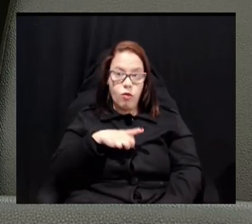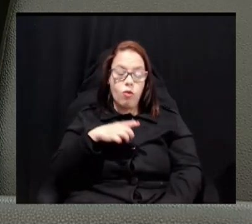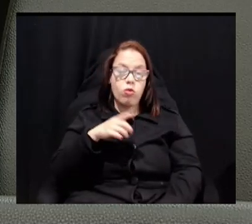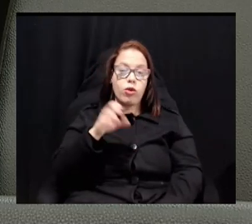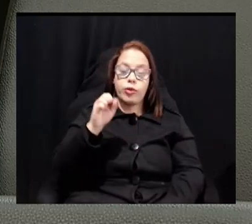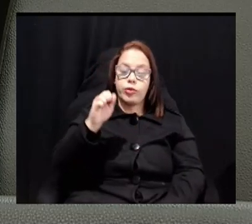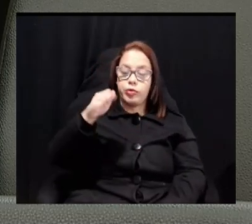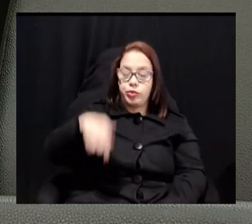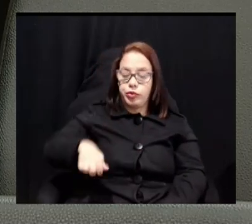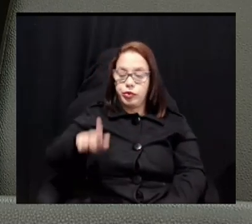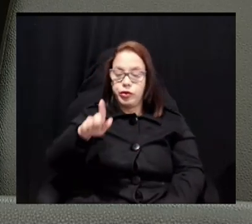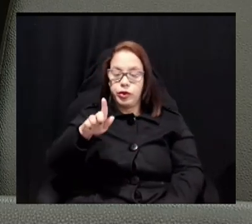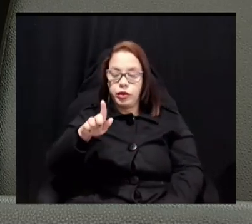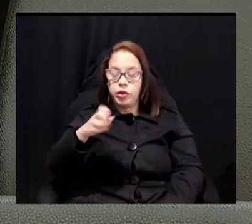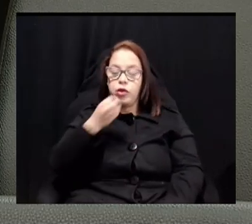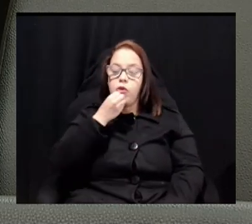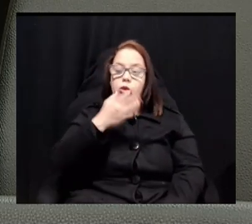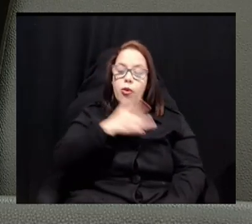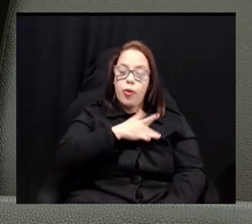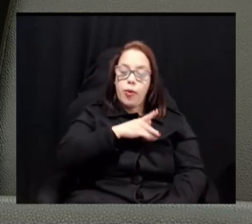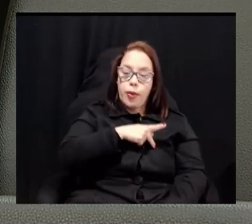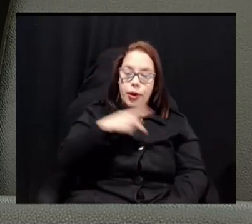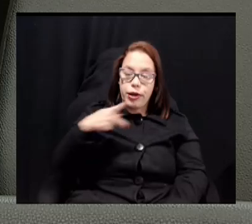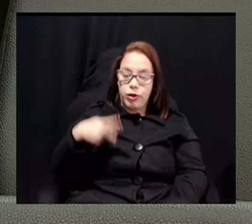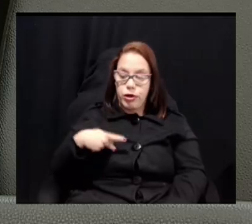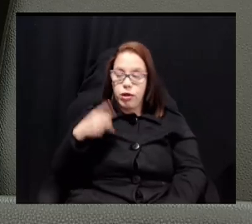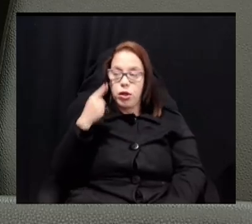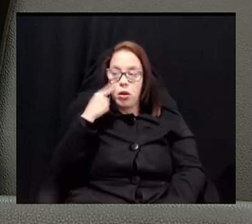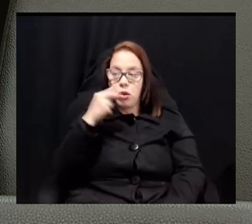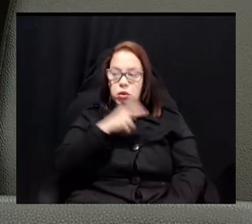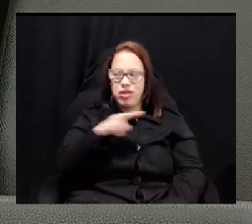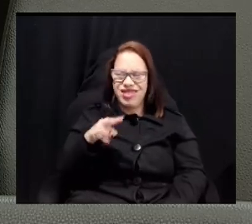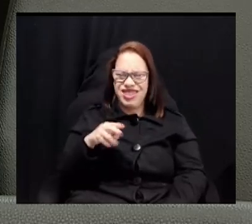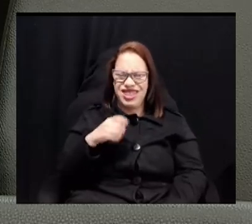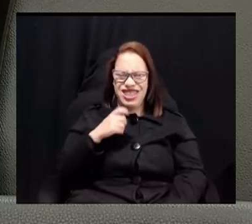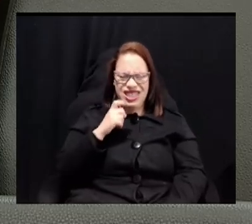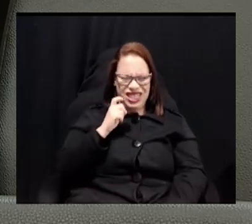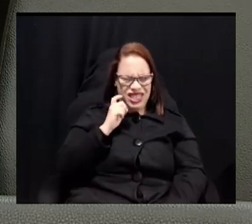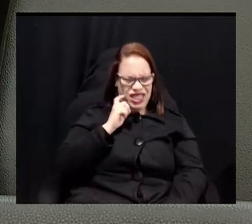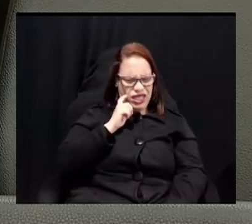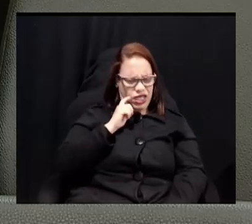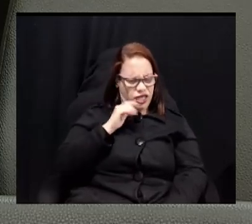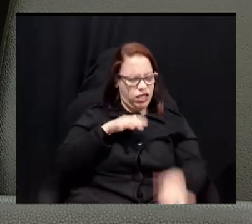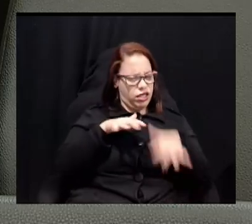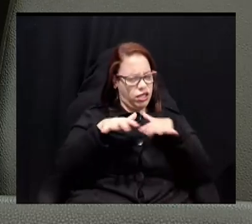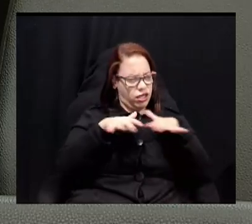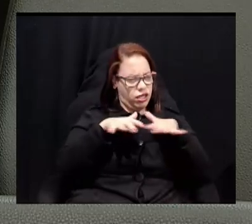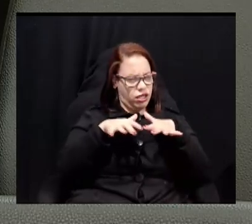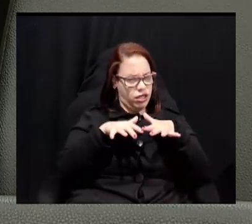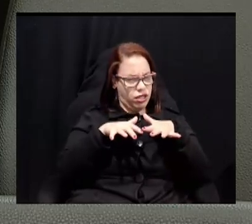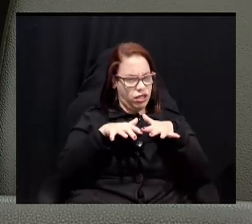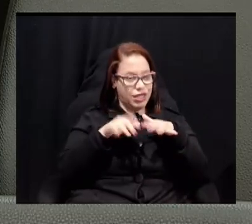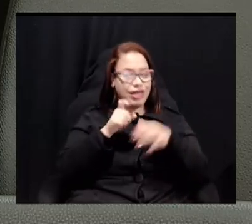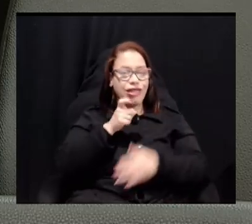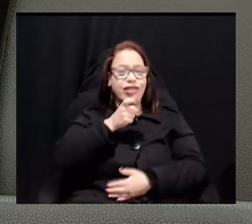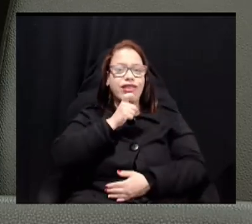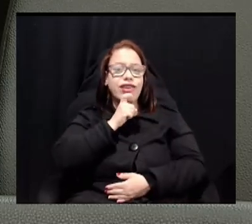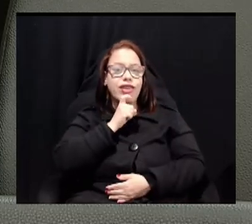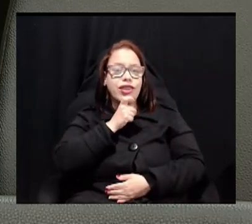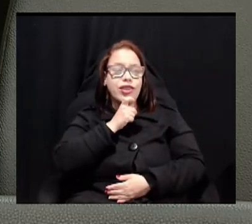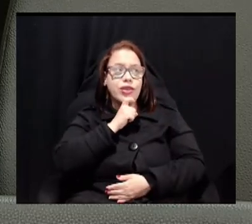pude ver uma situação lá que me incomodou um pouco, porque era um momento de estiagem, não estava chovendo,